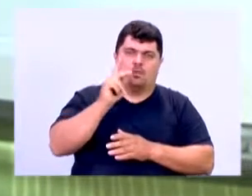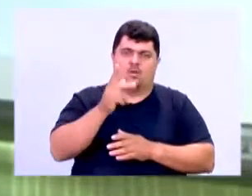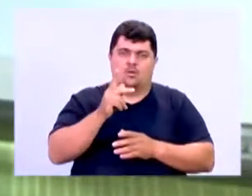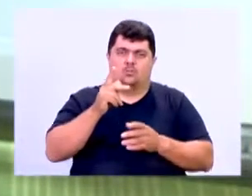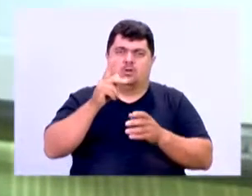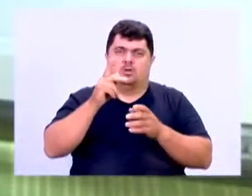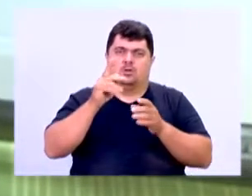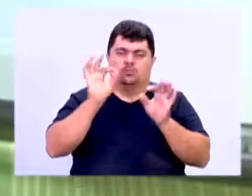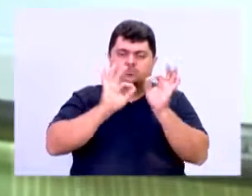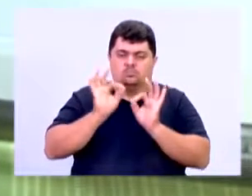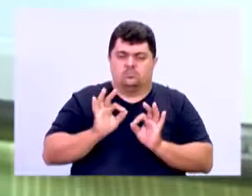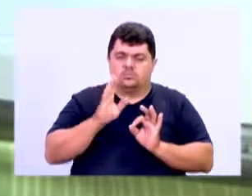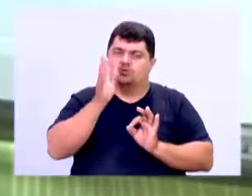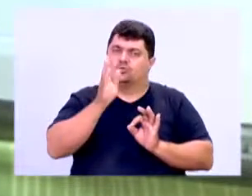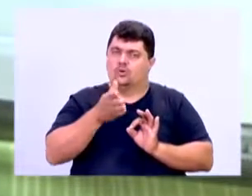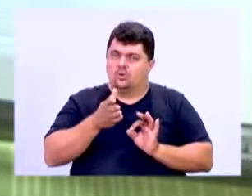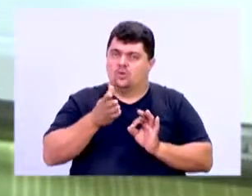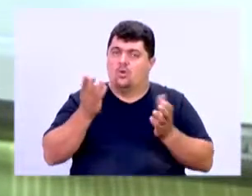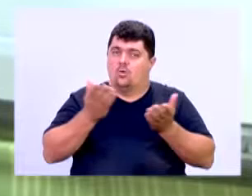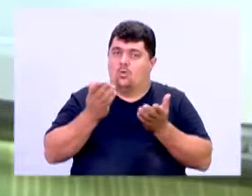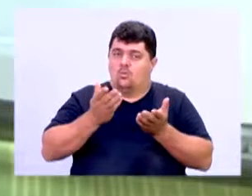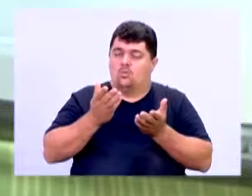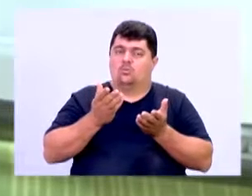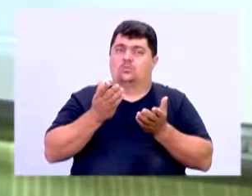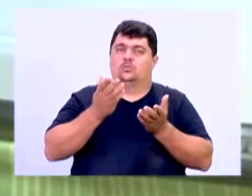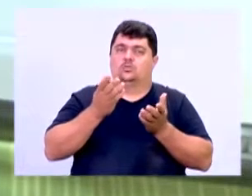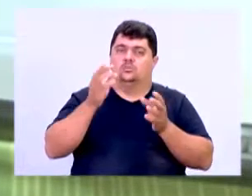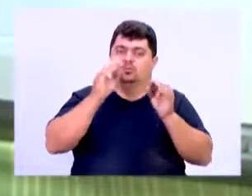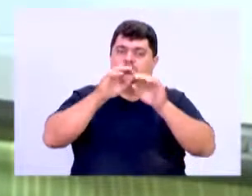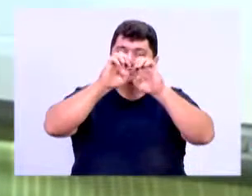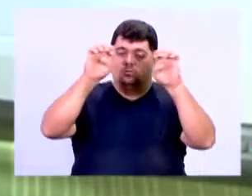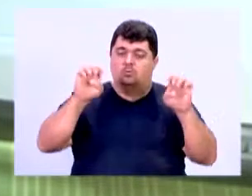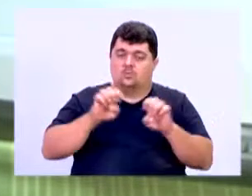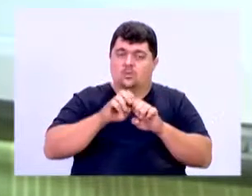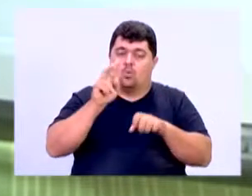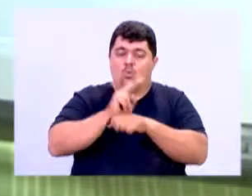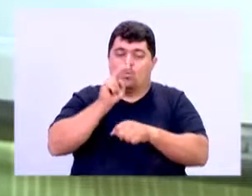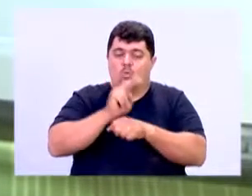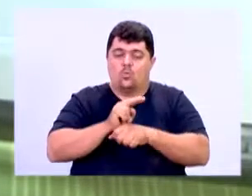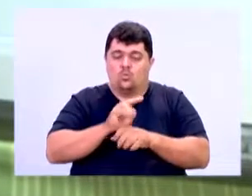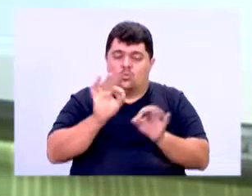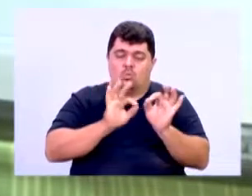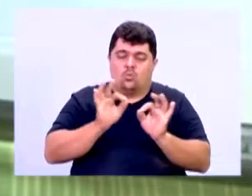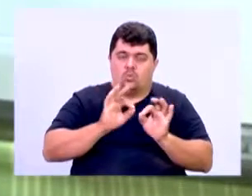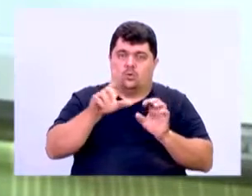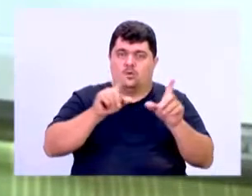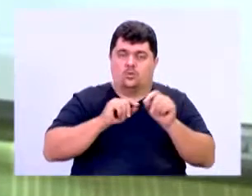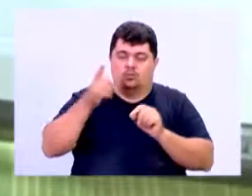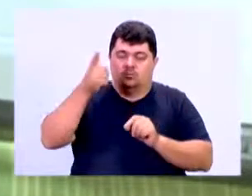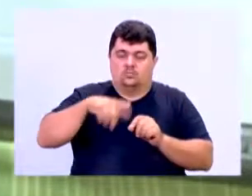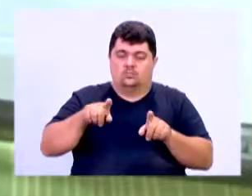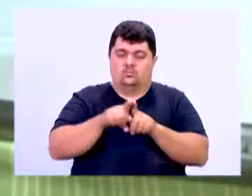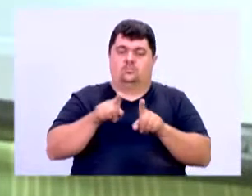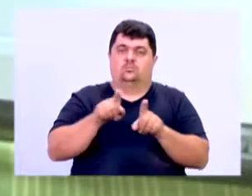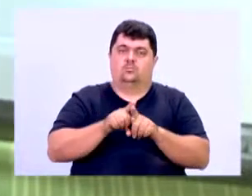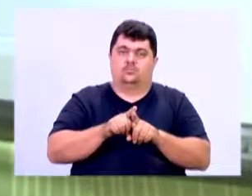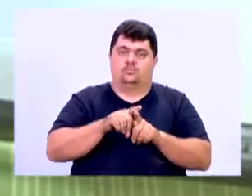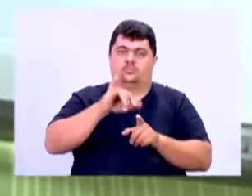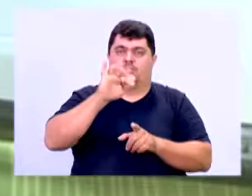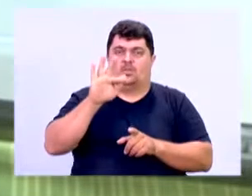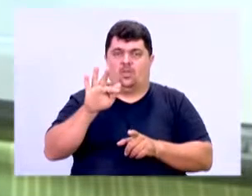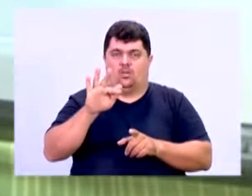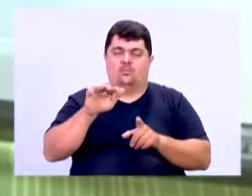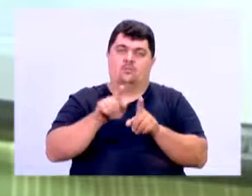sintaxe, delimitadores, hoje a gente vai trabalhar com estruturas de controle, onde eu tenho de seleção e repetição, onde eu trabalho com